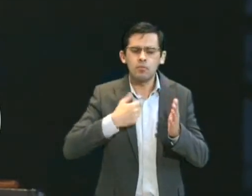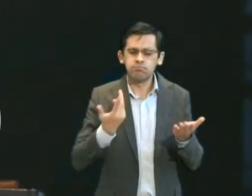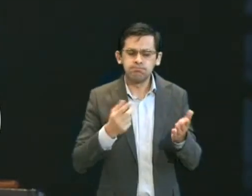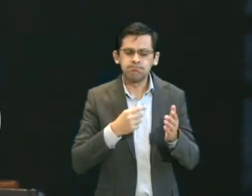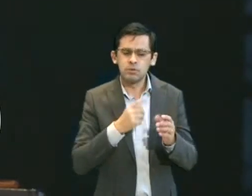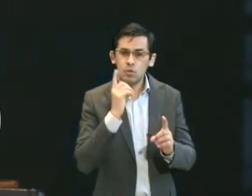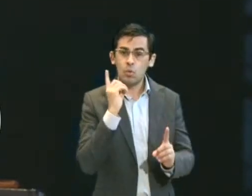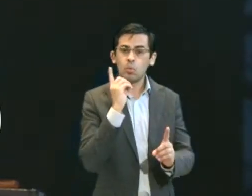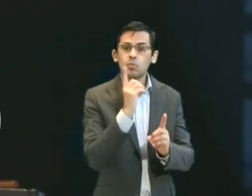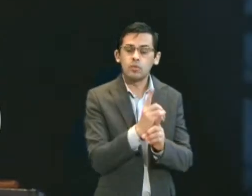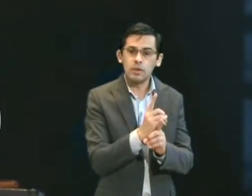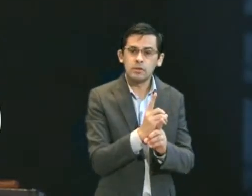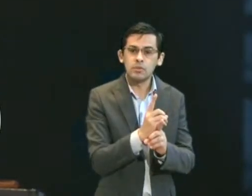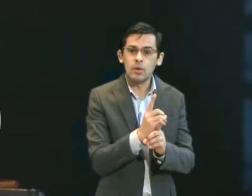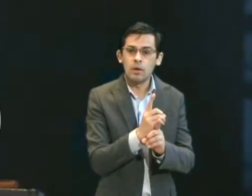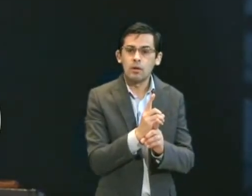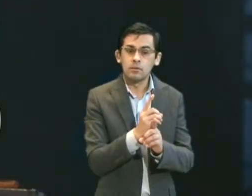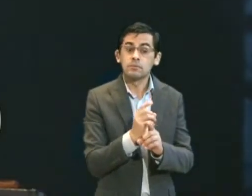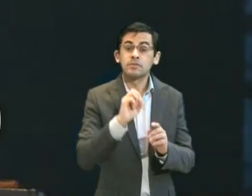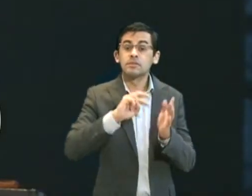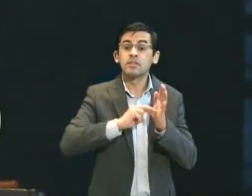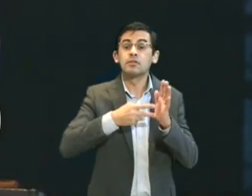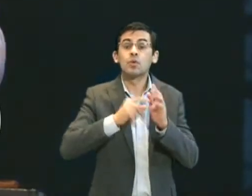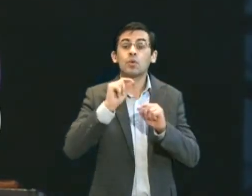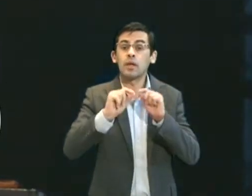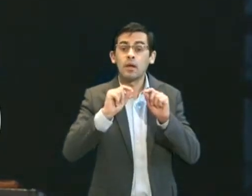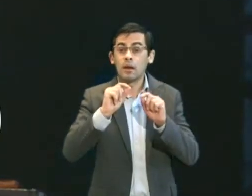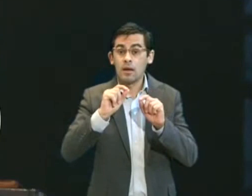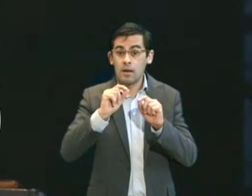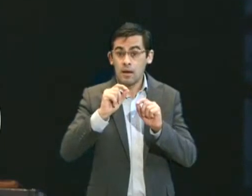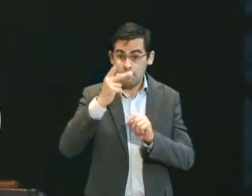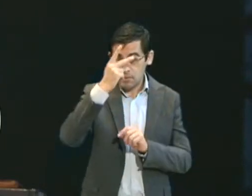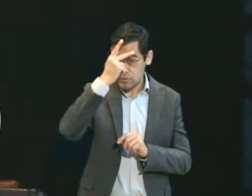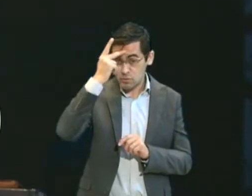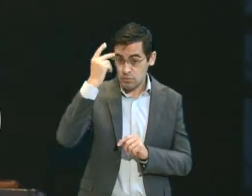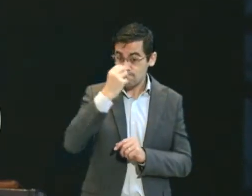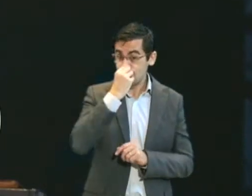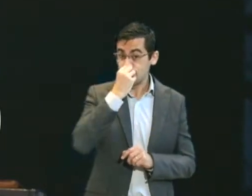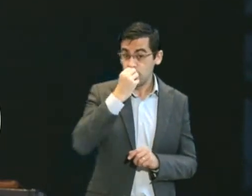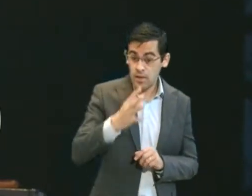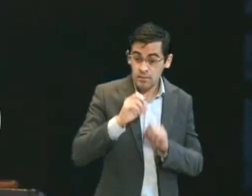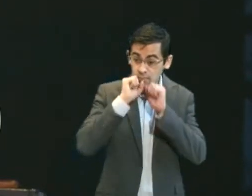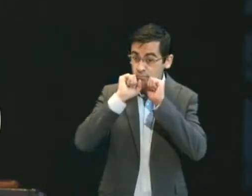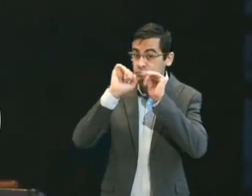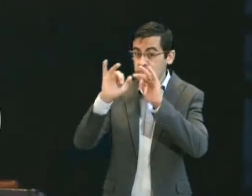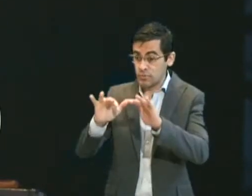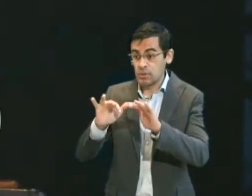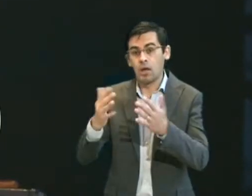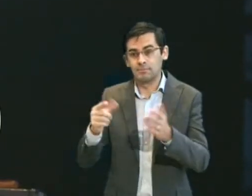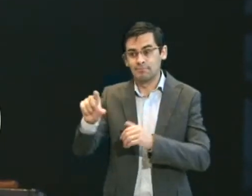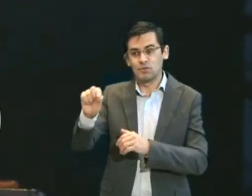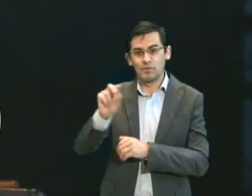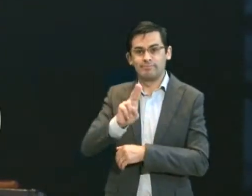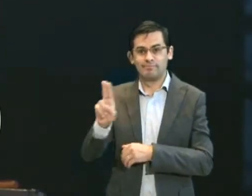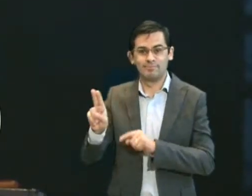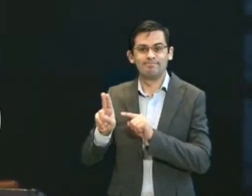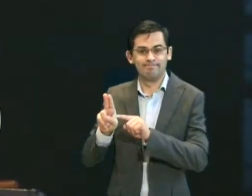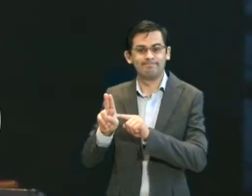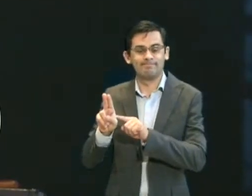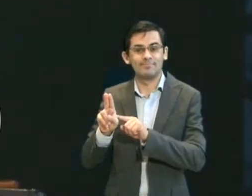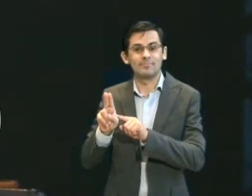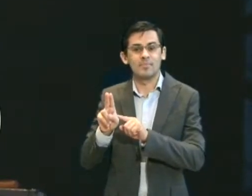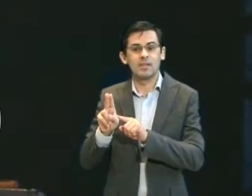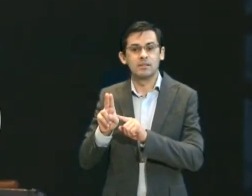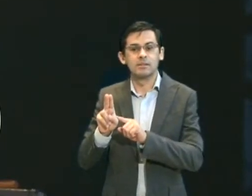nome significava abençoado, aquele que vai bem, falei, esse nome que a gente vai dar.